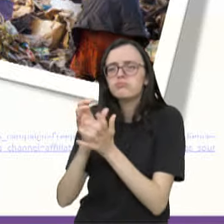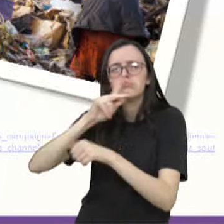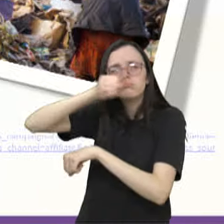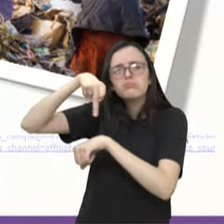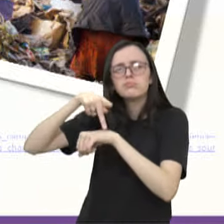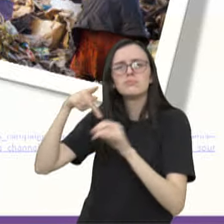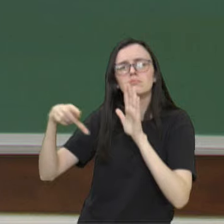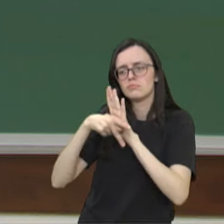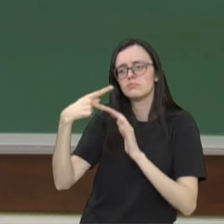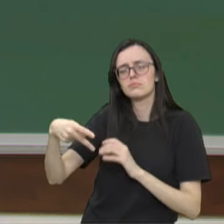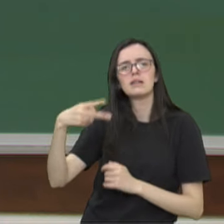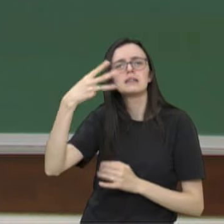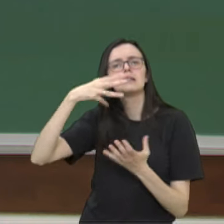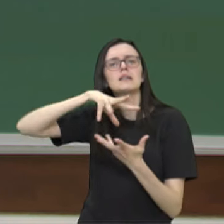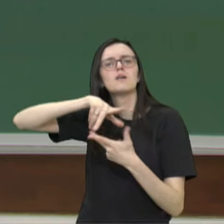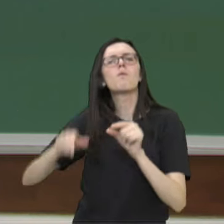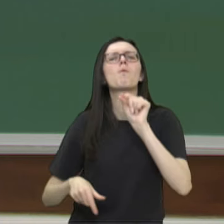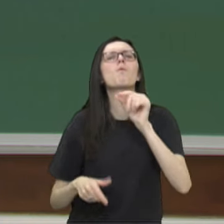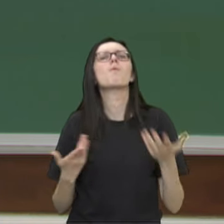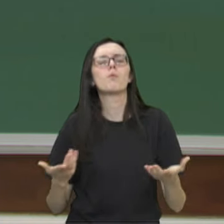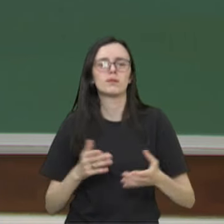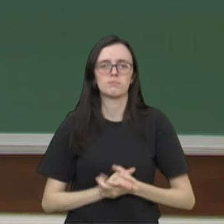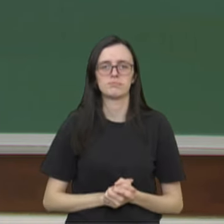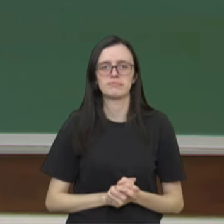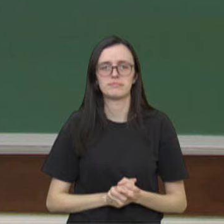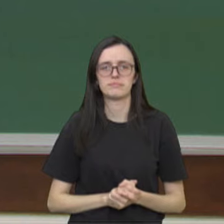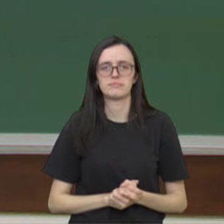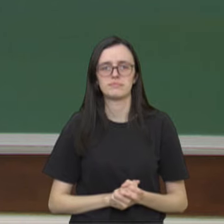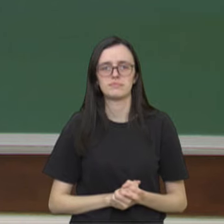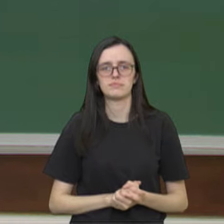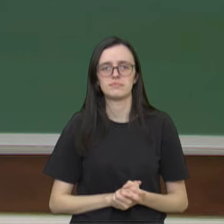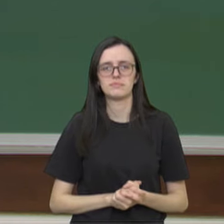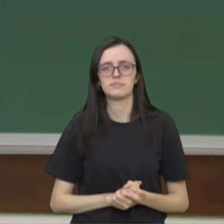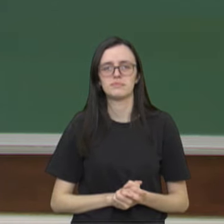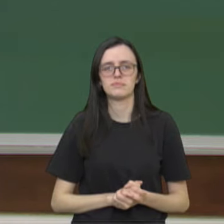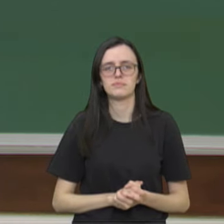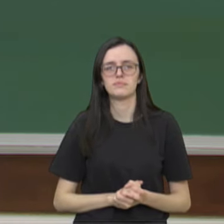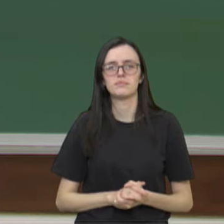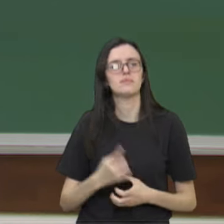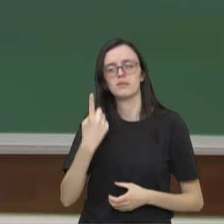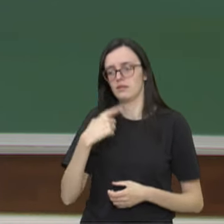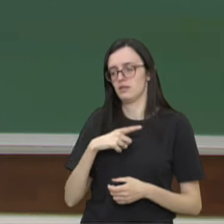principalmente a esses que englobam aí o terceiro mundo? Um grupo que não